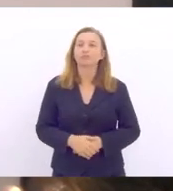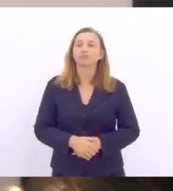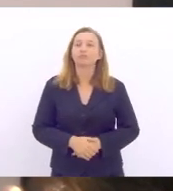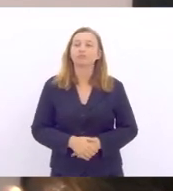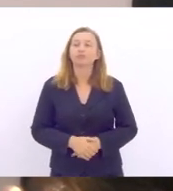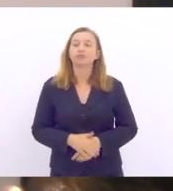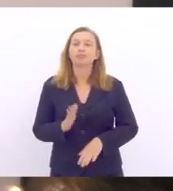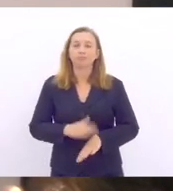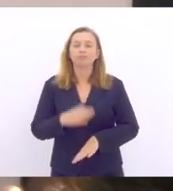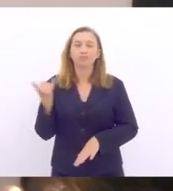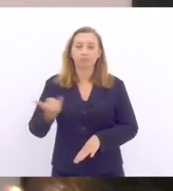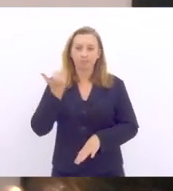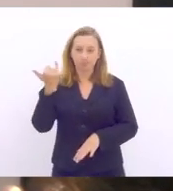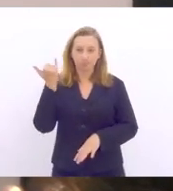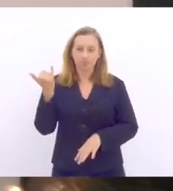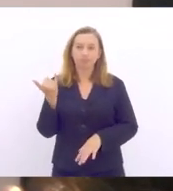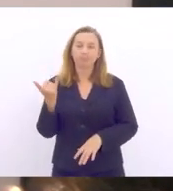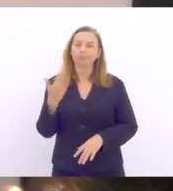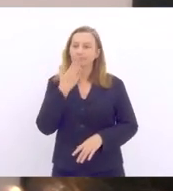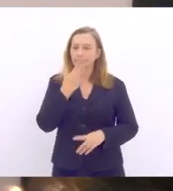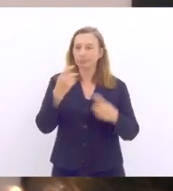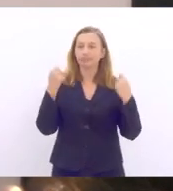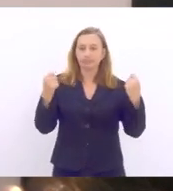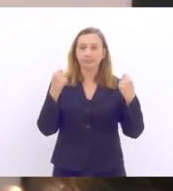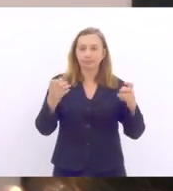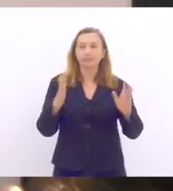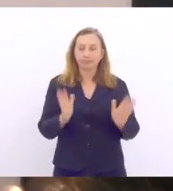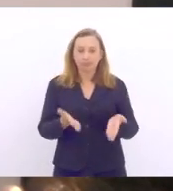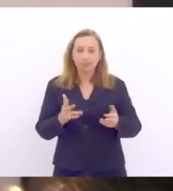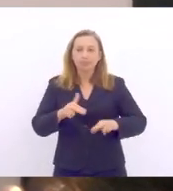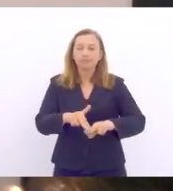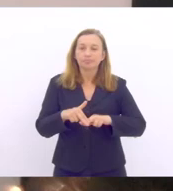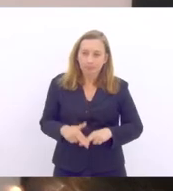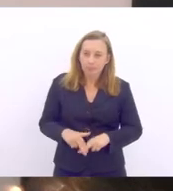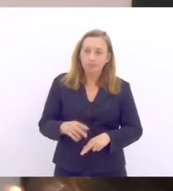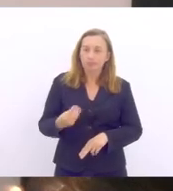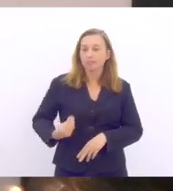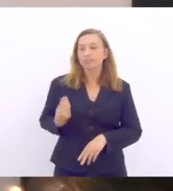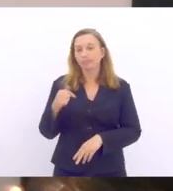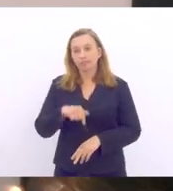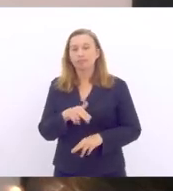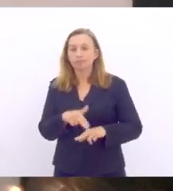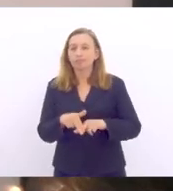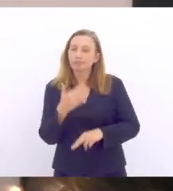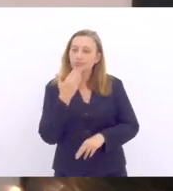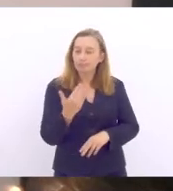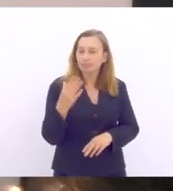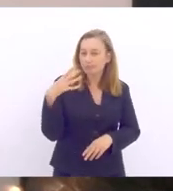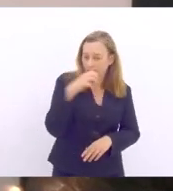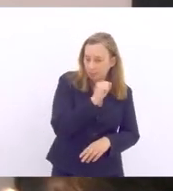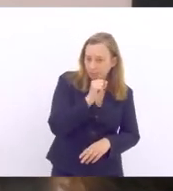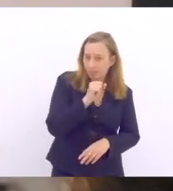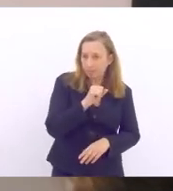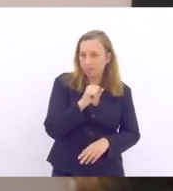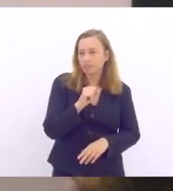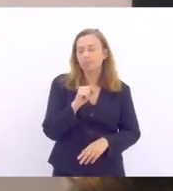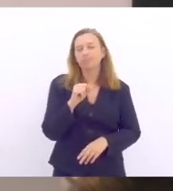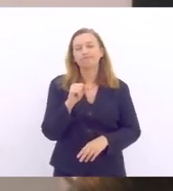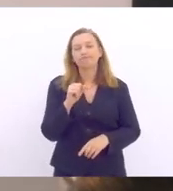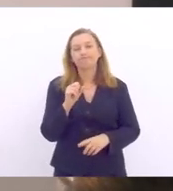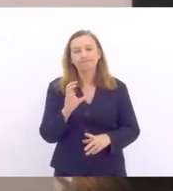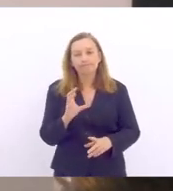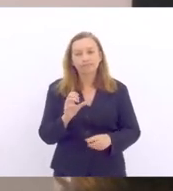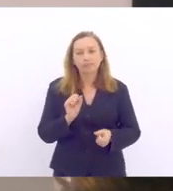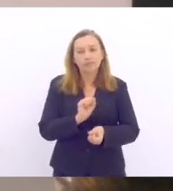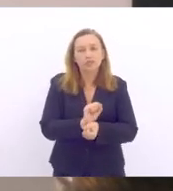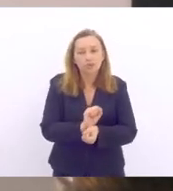que é o mais importante para as torcidas organizadas hoje. E é por isso que nós estamos aqui. Então, por isso eu pedi essa fala rapidamente, para a gente dar uma segurada